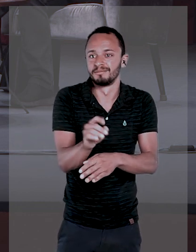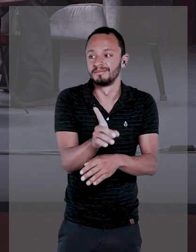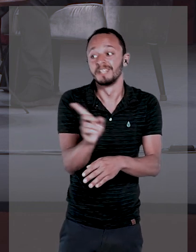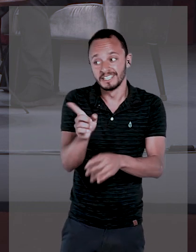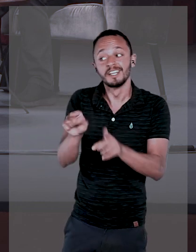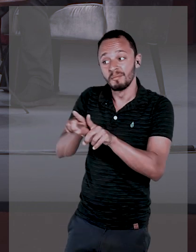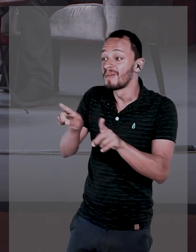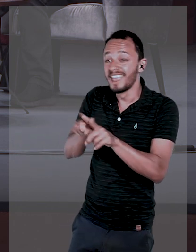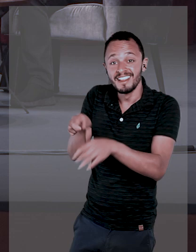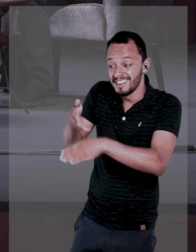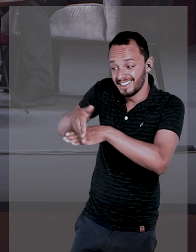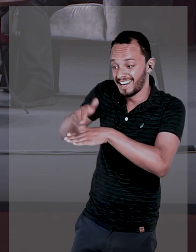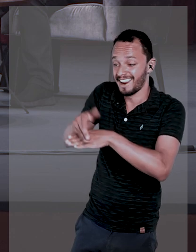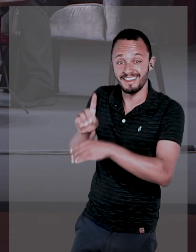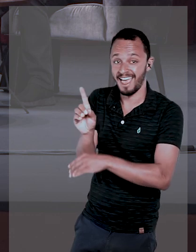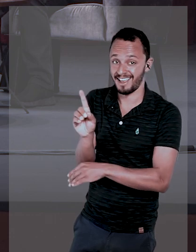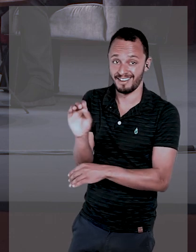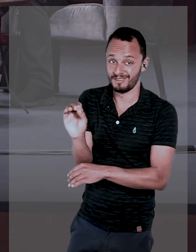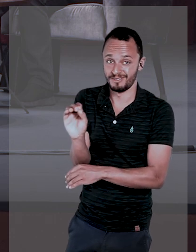gente.